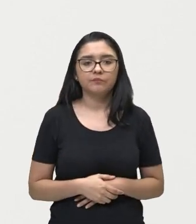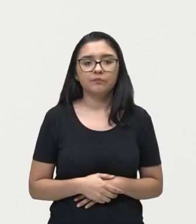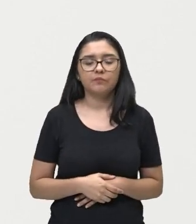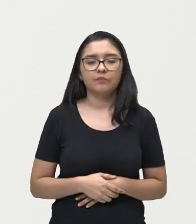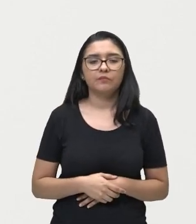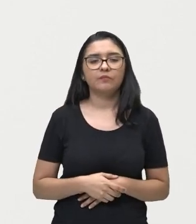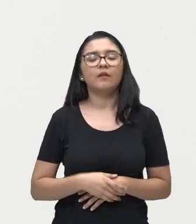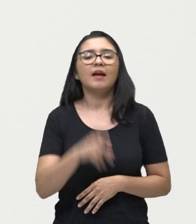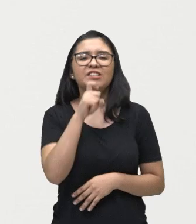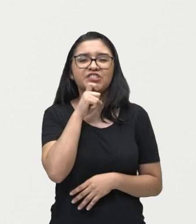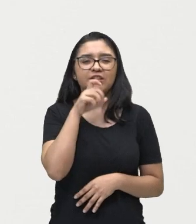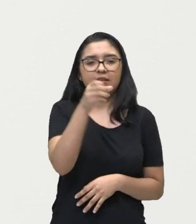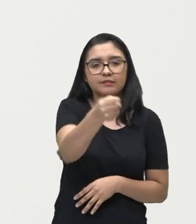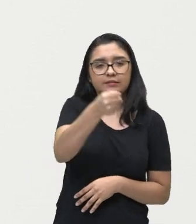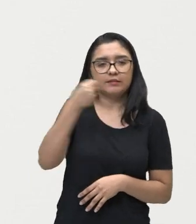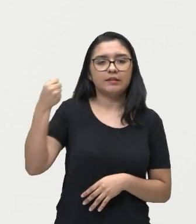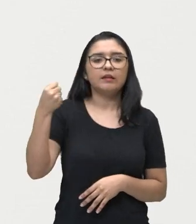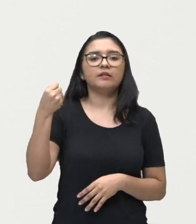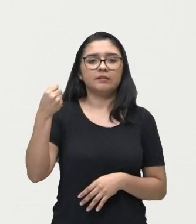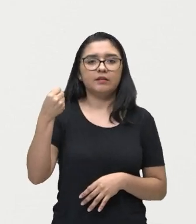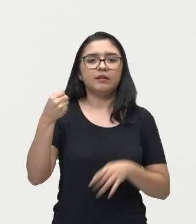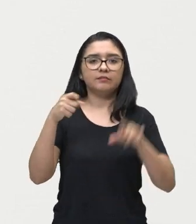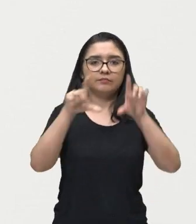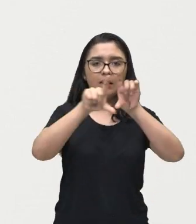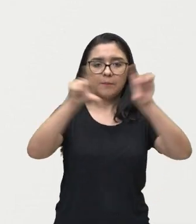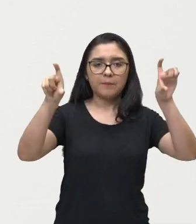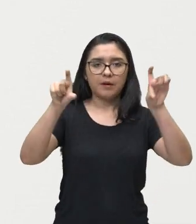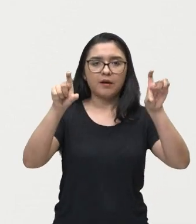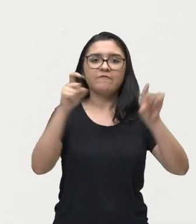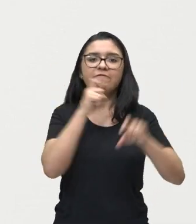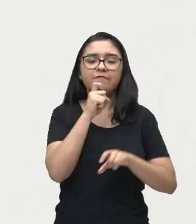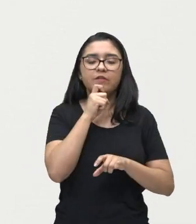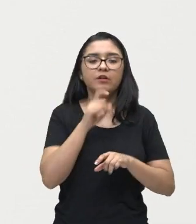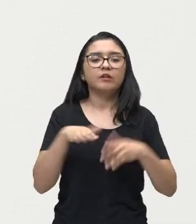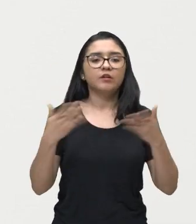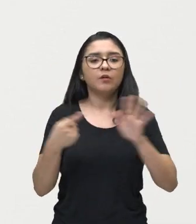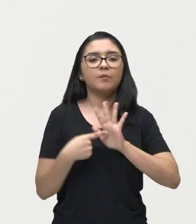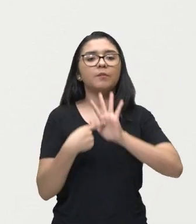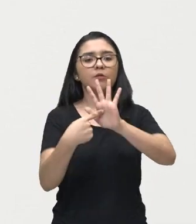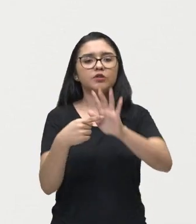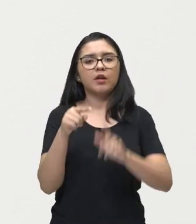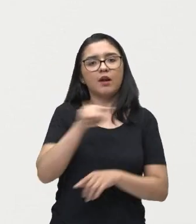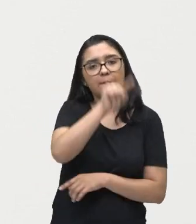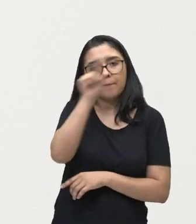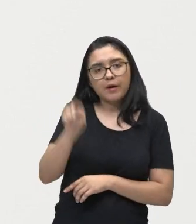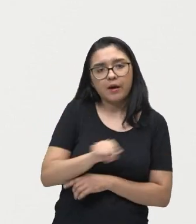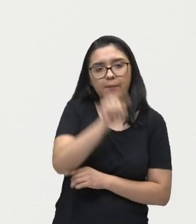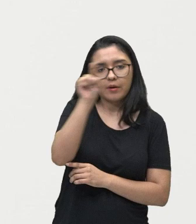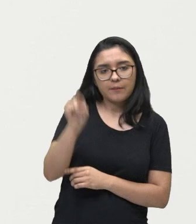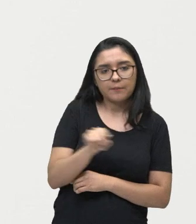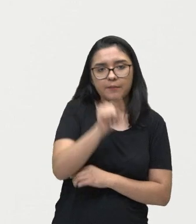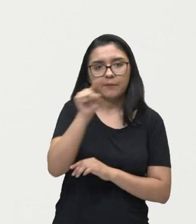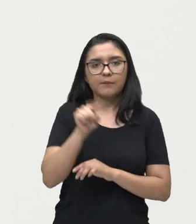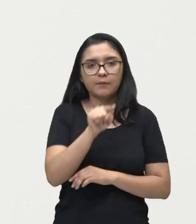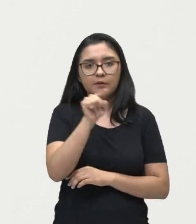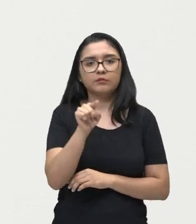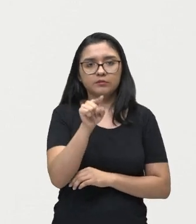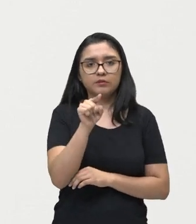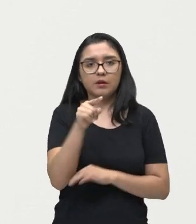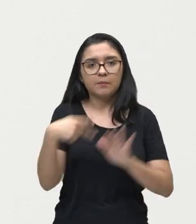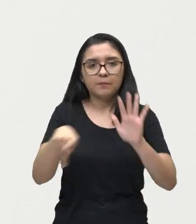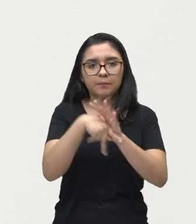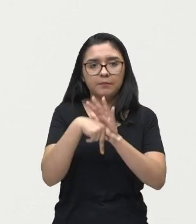exemplo, ó, geladeira e o congelador. Aí eu coloquei para vocês as setas que envolvem essas correntes.